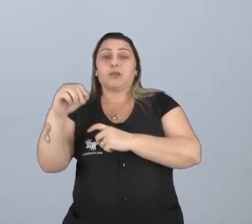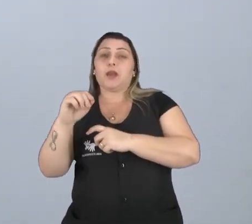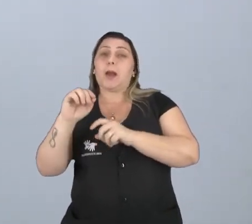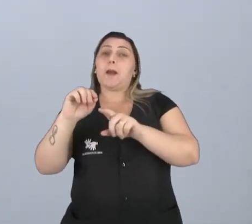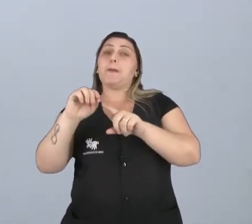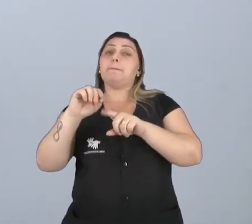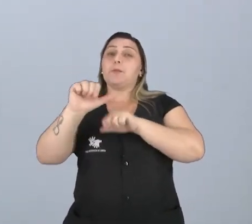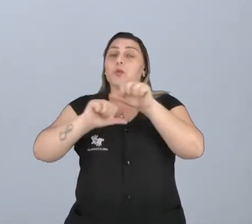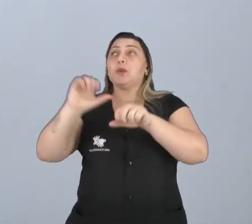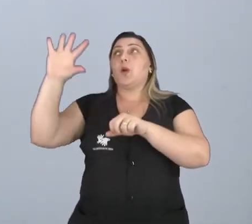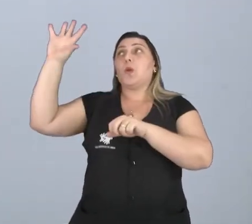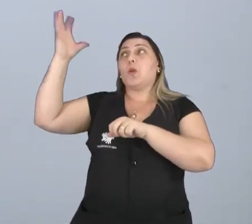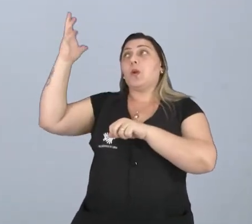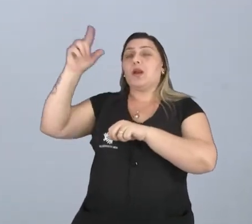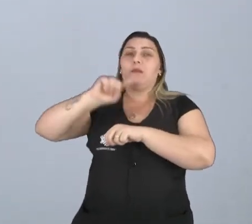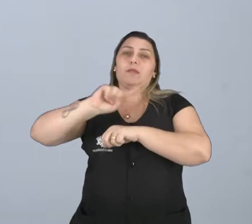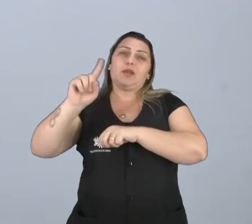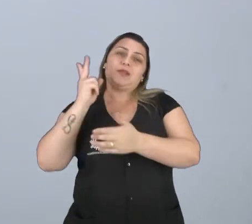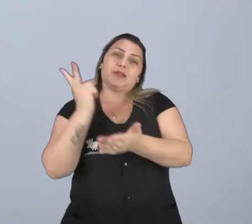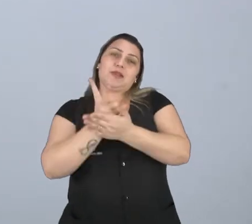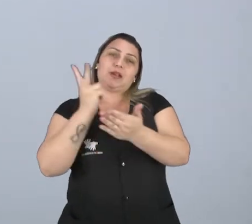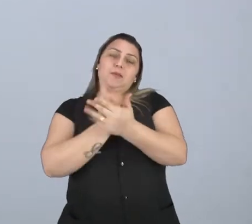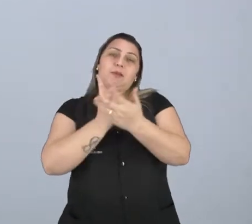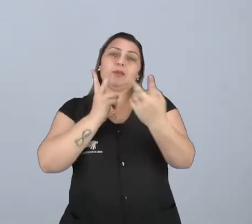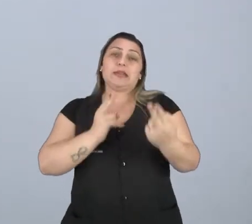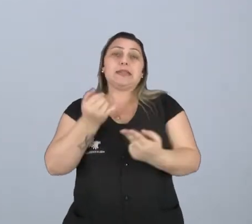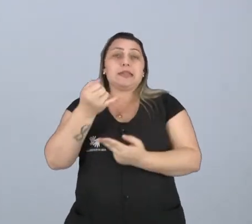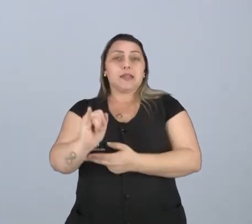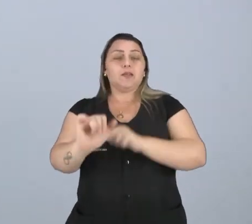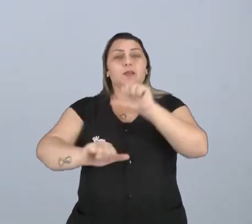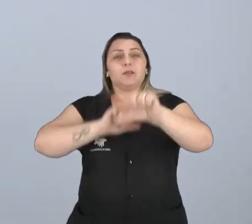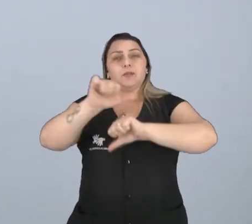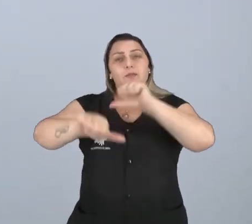não, ele permanece, né, sempre o mesmo. Se ele for mudar,